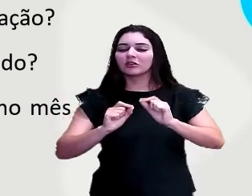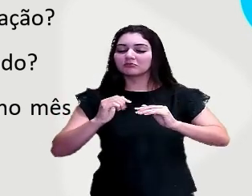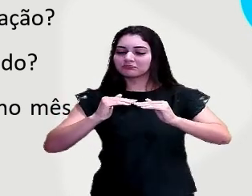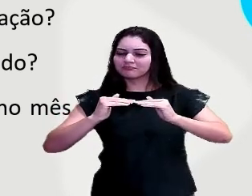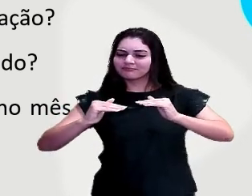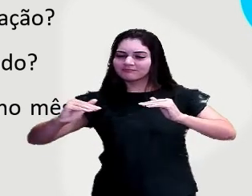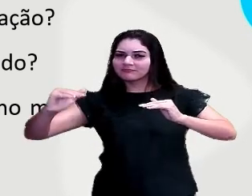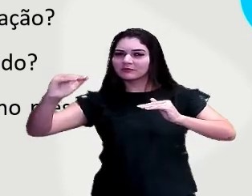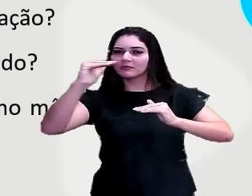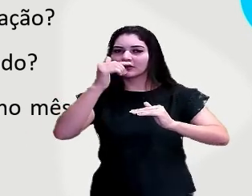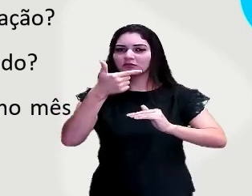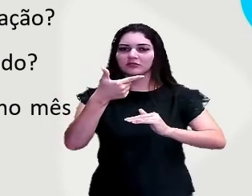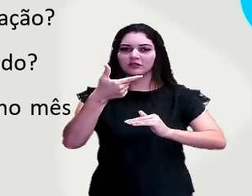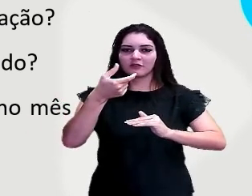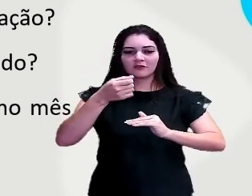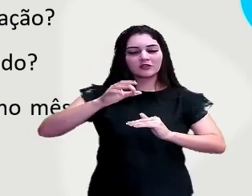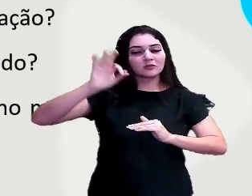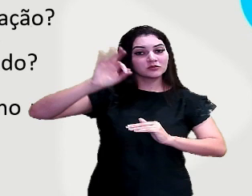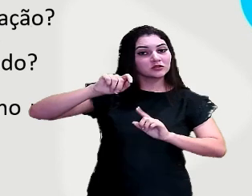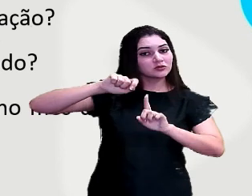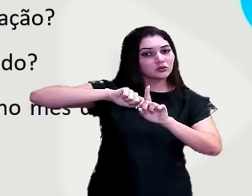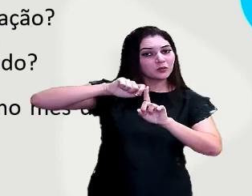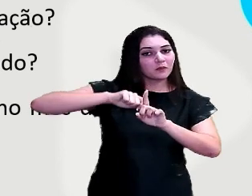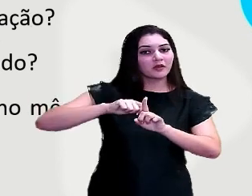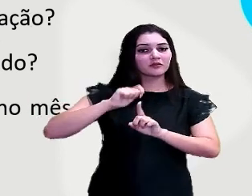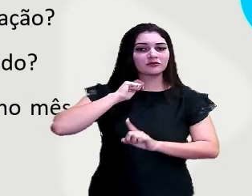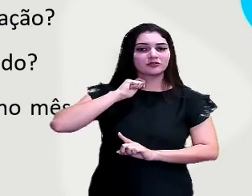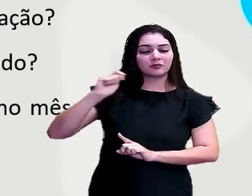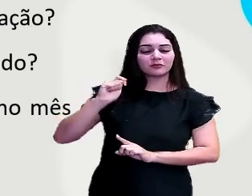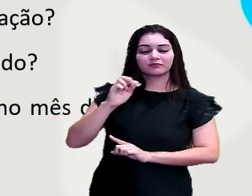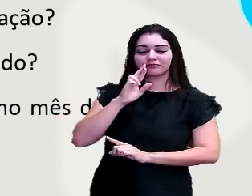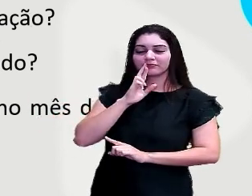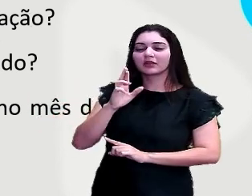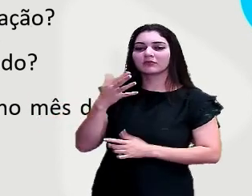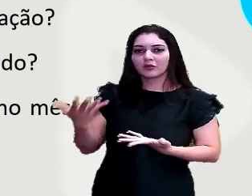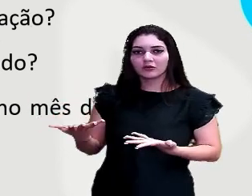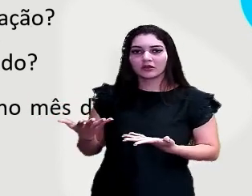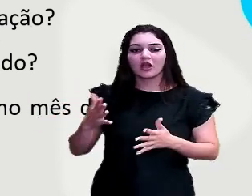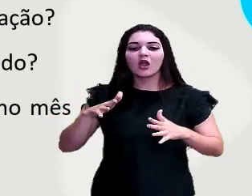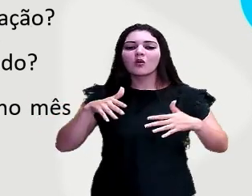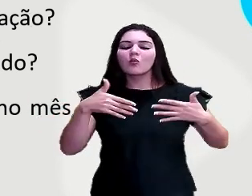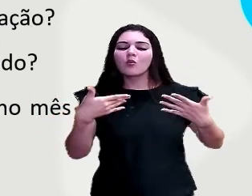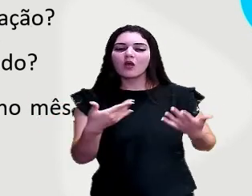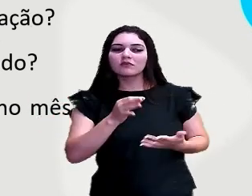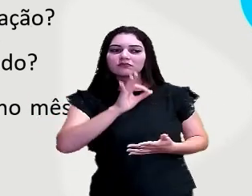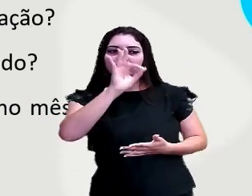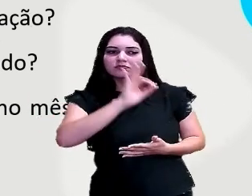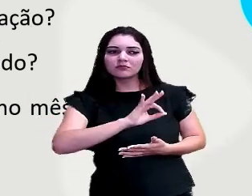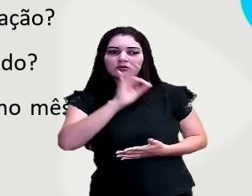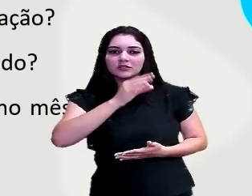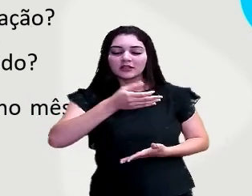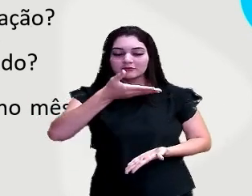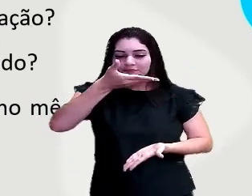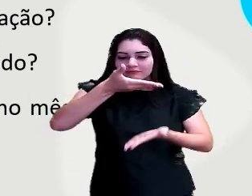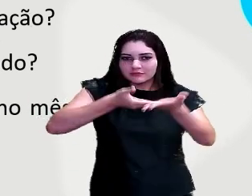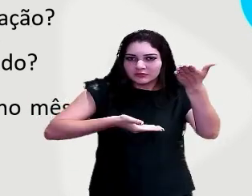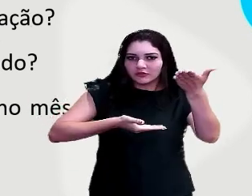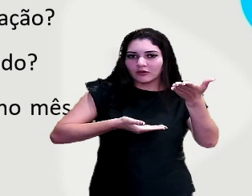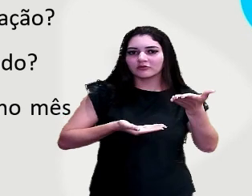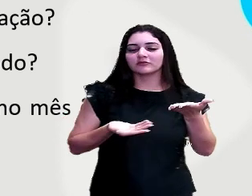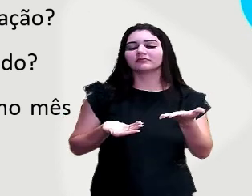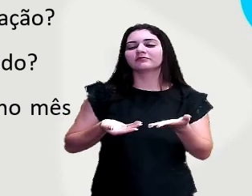aumento de 20% no mês de abril. Responda. Qual foi a porcentagem de desconto